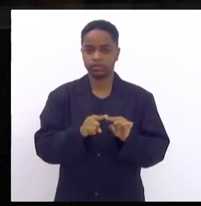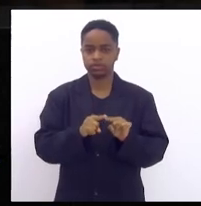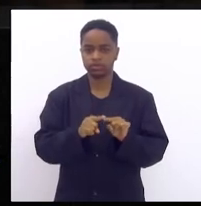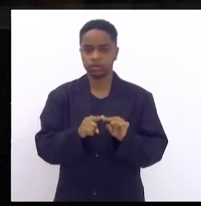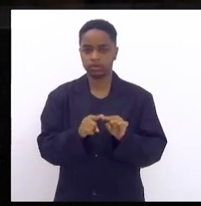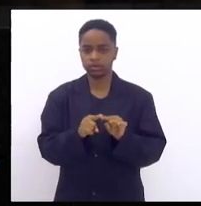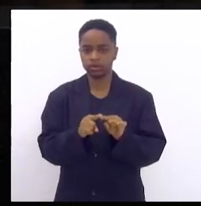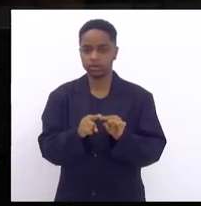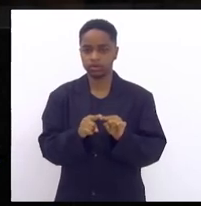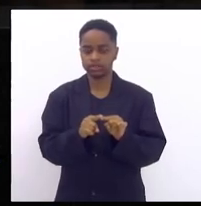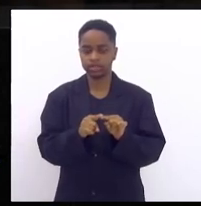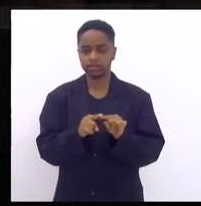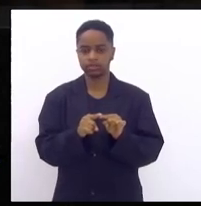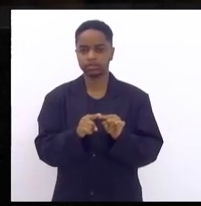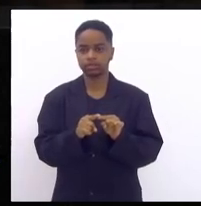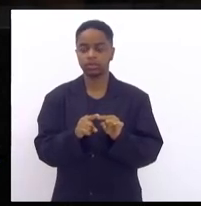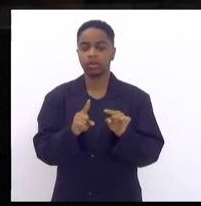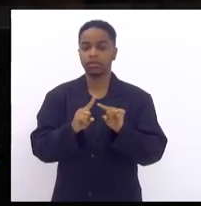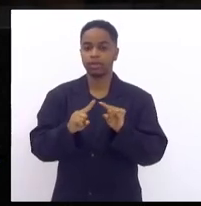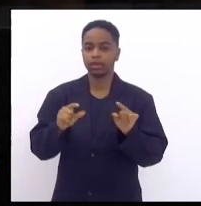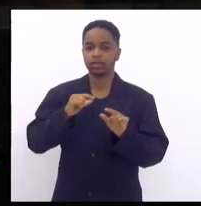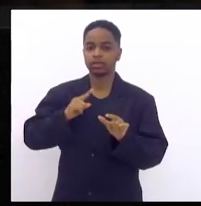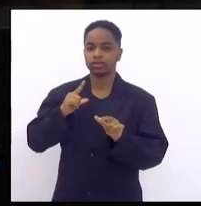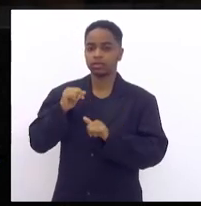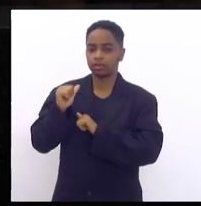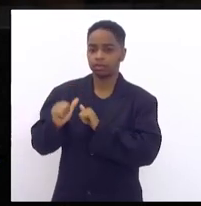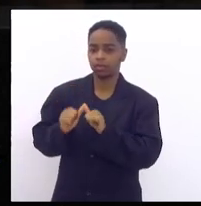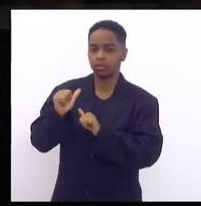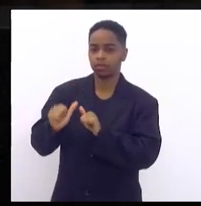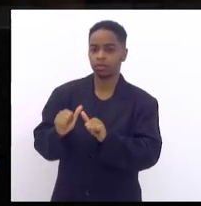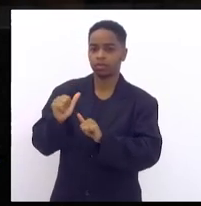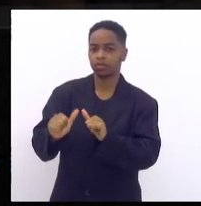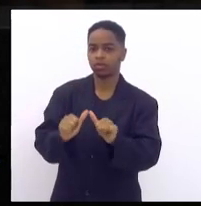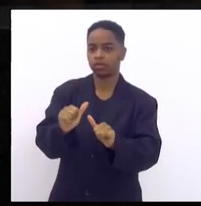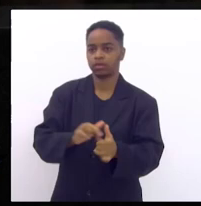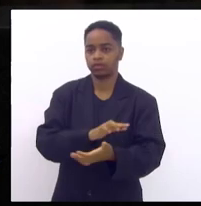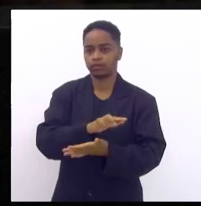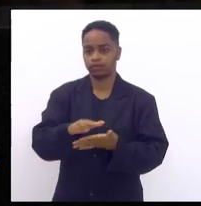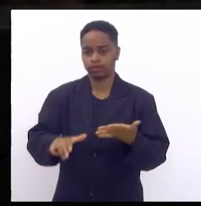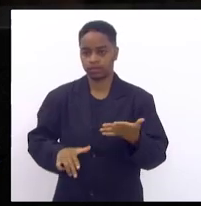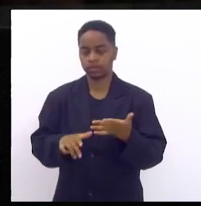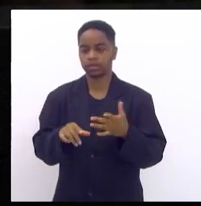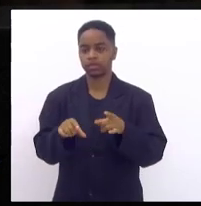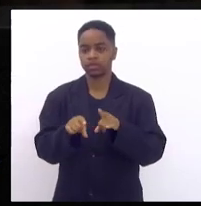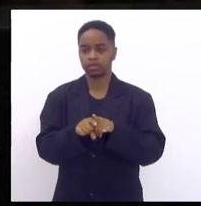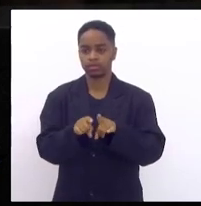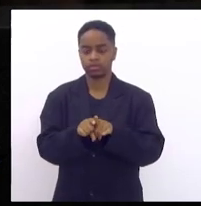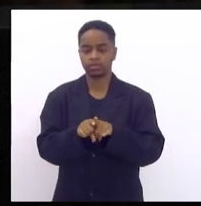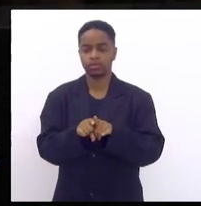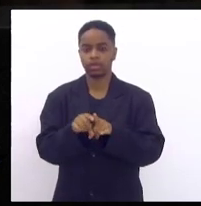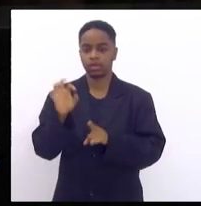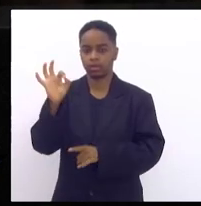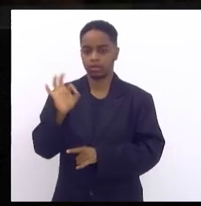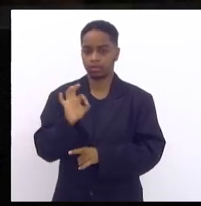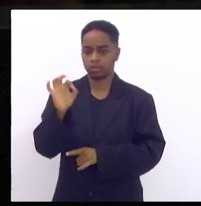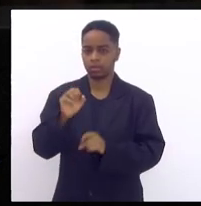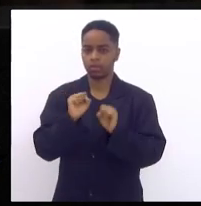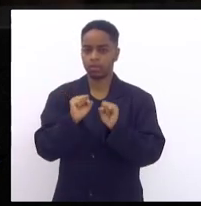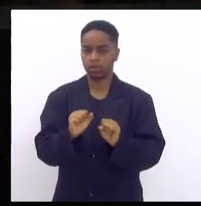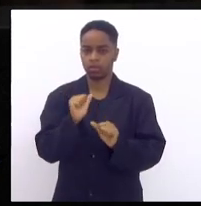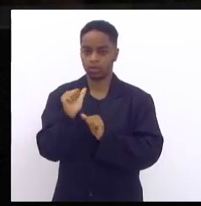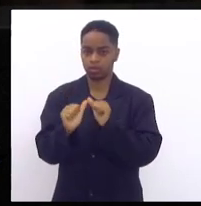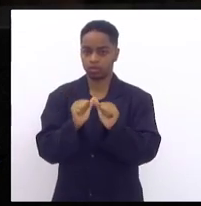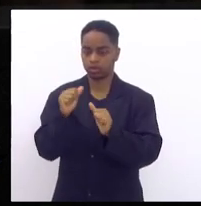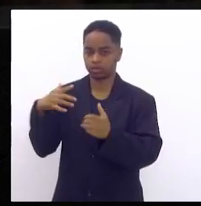dos anos sucessivas alterações, porque essas alíquotas também podem ser alteradas ao longo